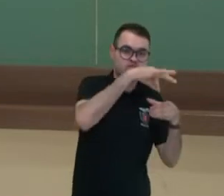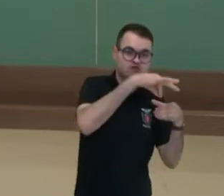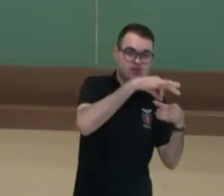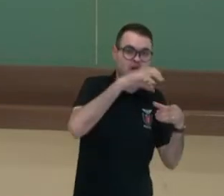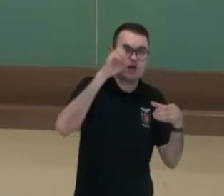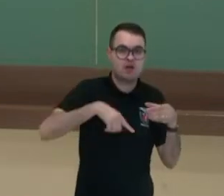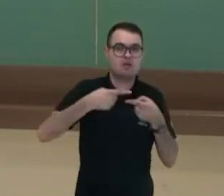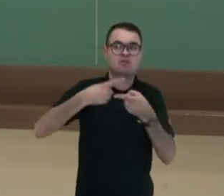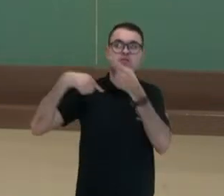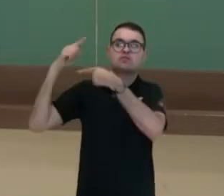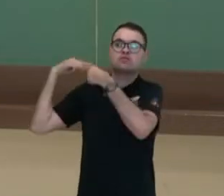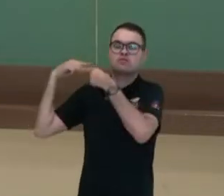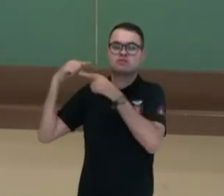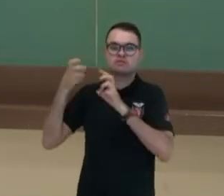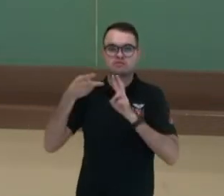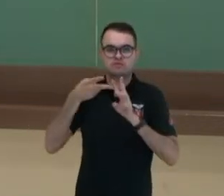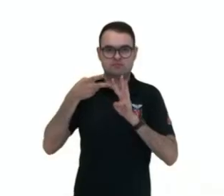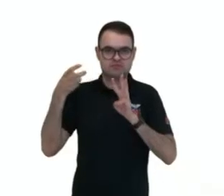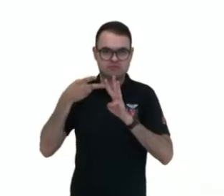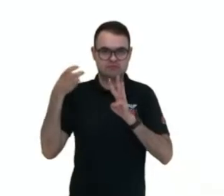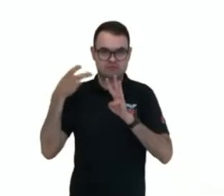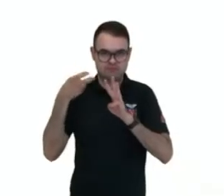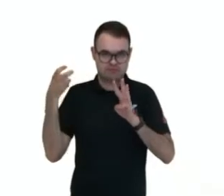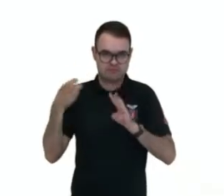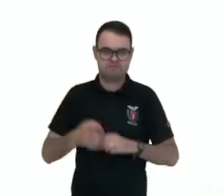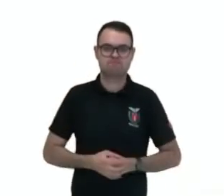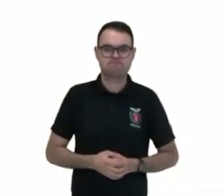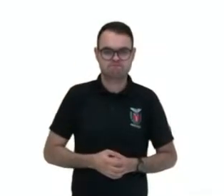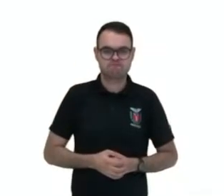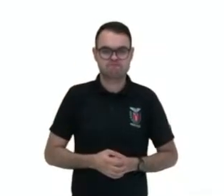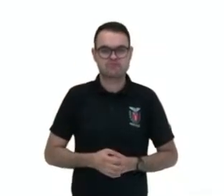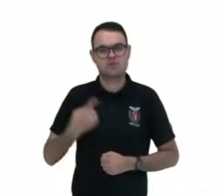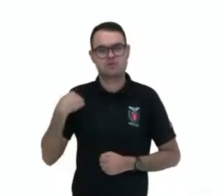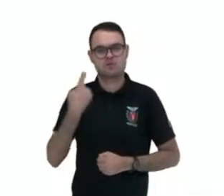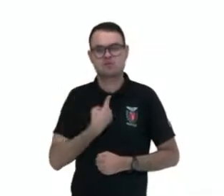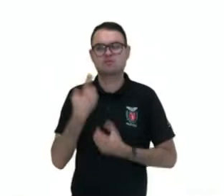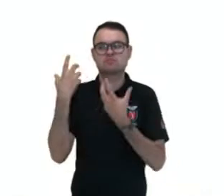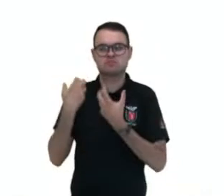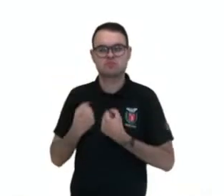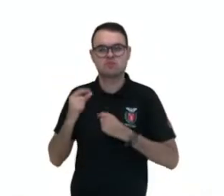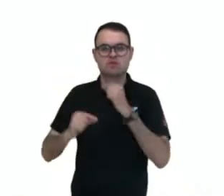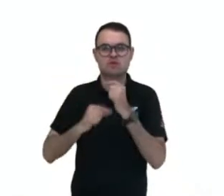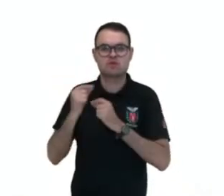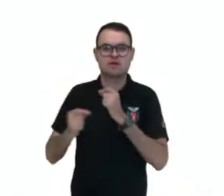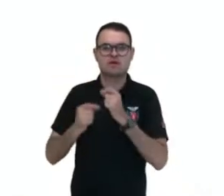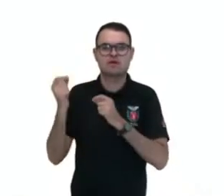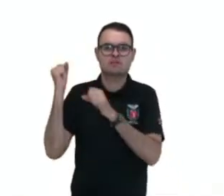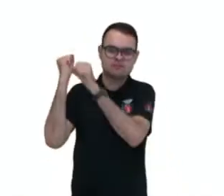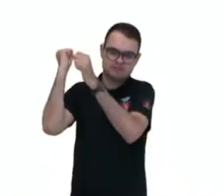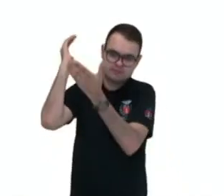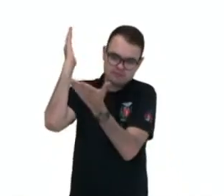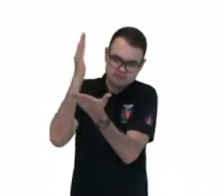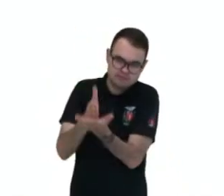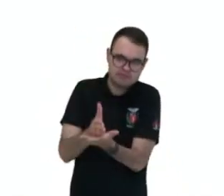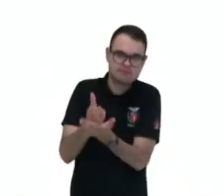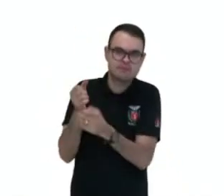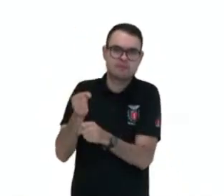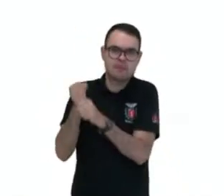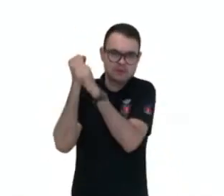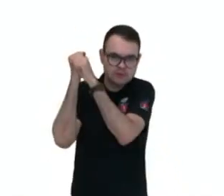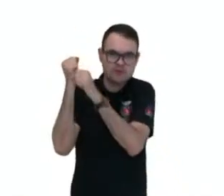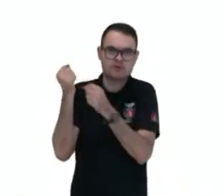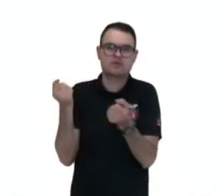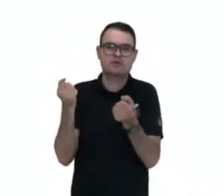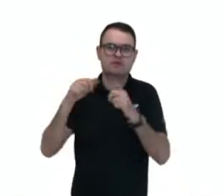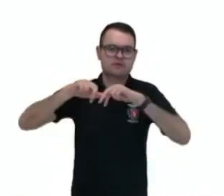indígena. Adotamos o costume de preparar alimentos com mandioca, milho, pinhão, como o mingau, a pamonha e a